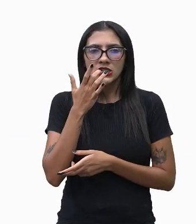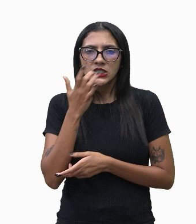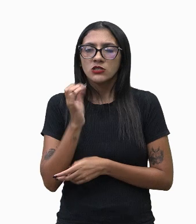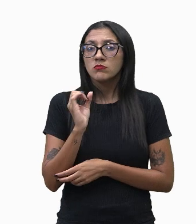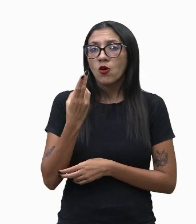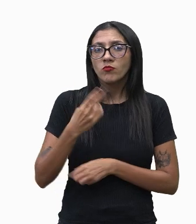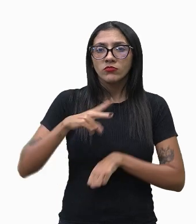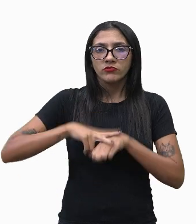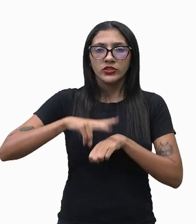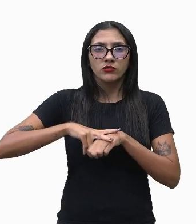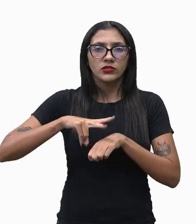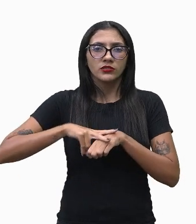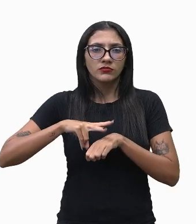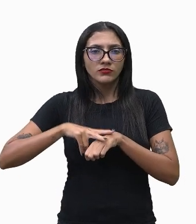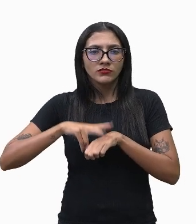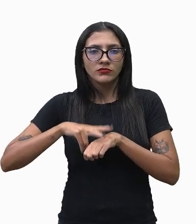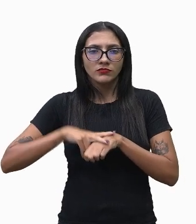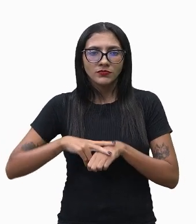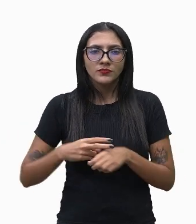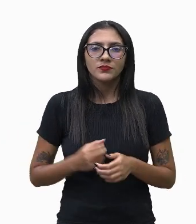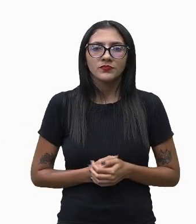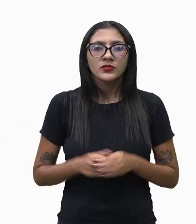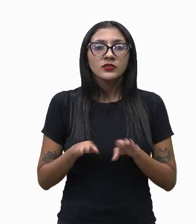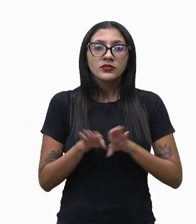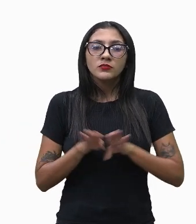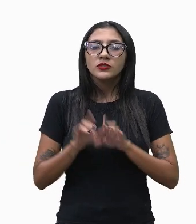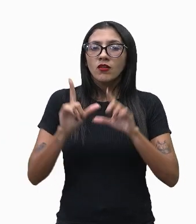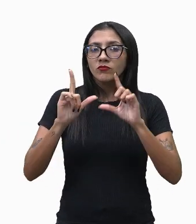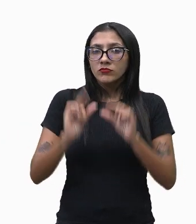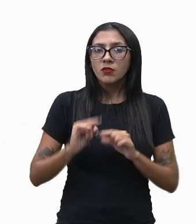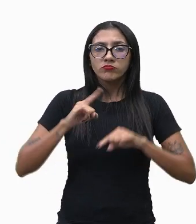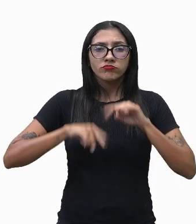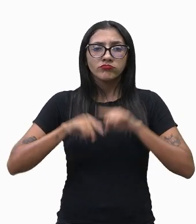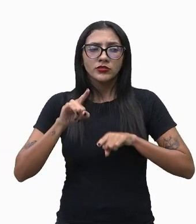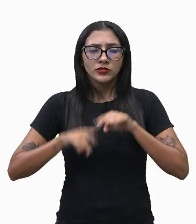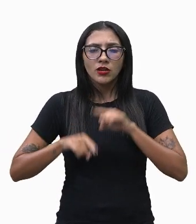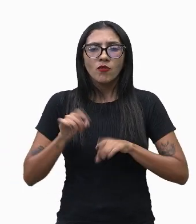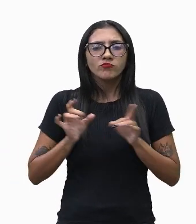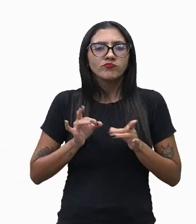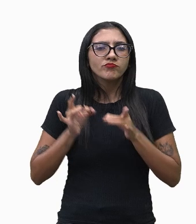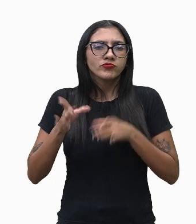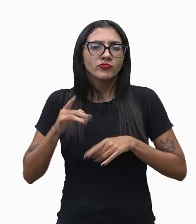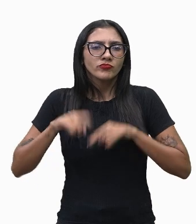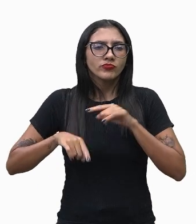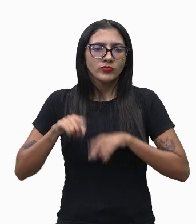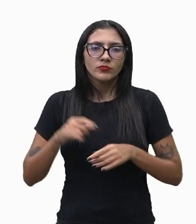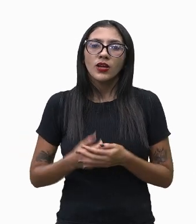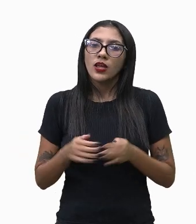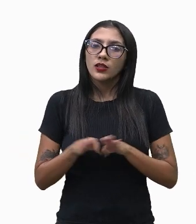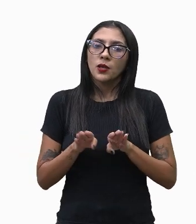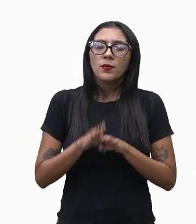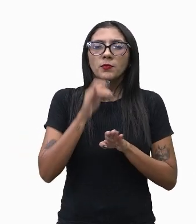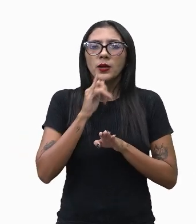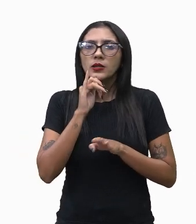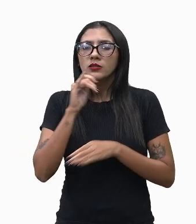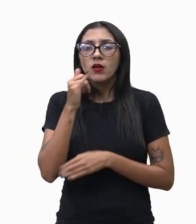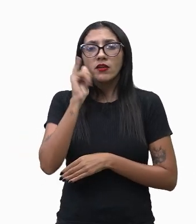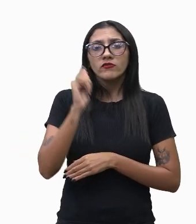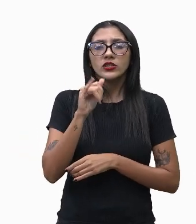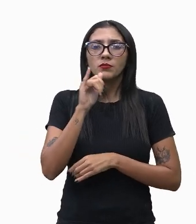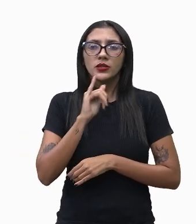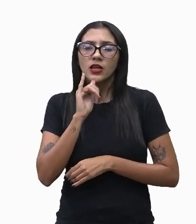vidros, e isso vai ajudar a diminuir a quantidade de resíduos gerados e reduz a necessidade de novas